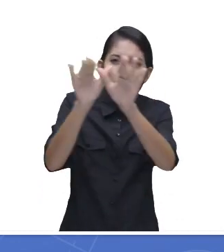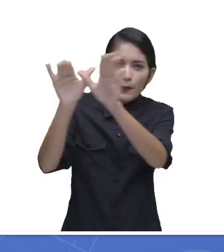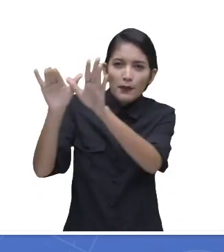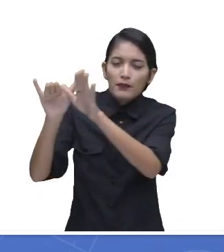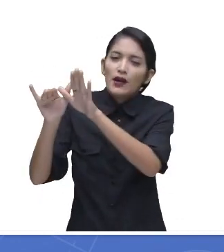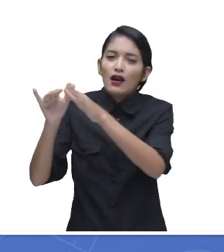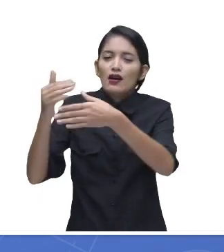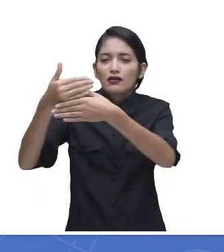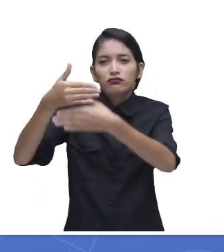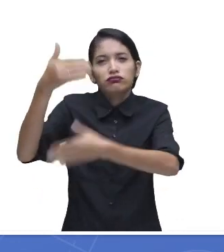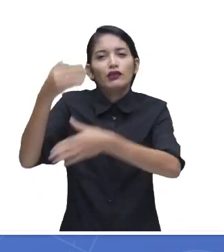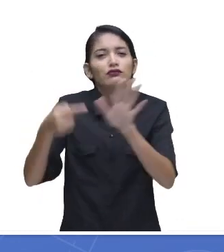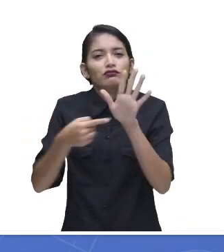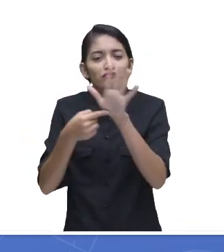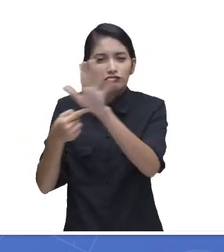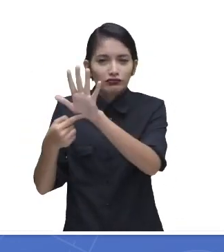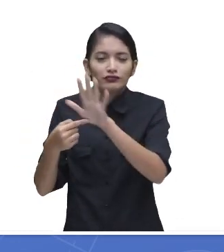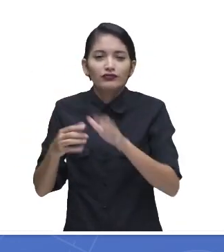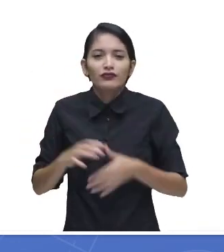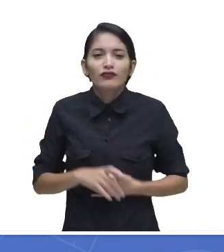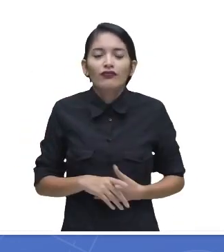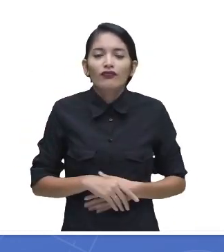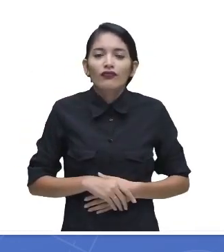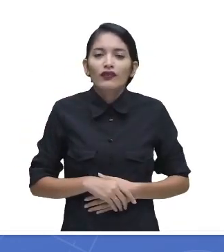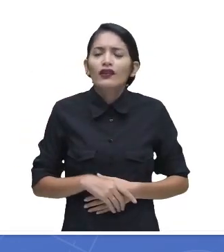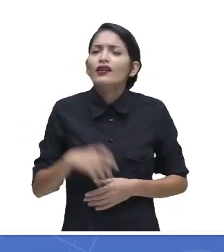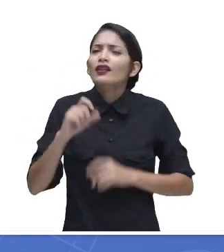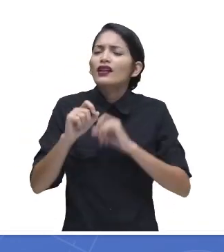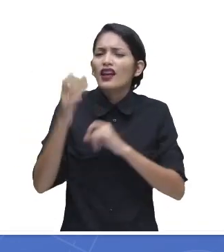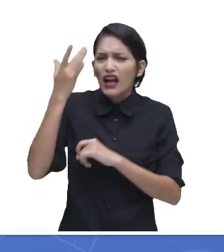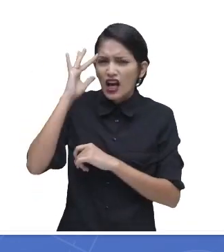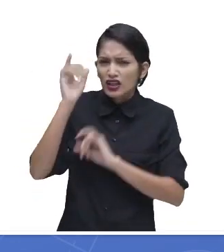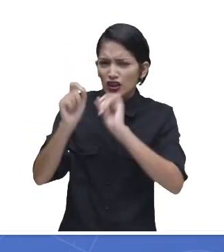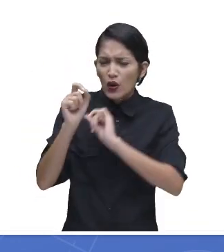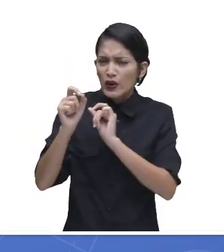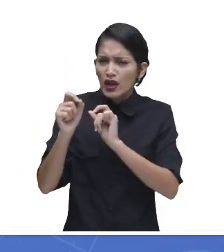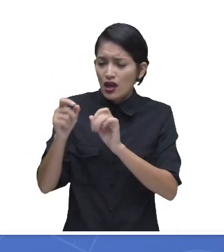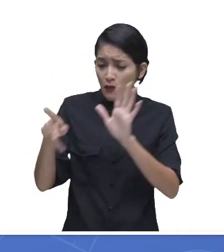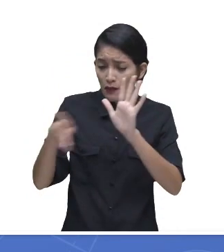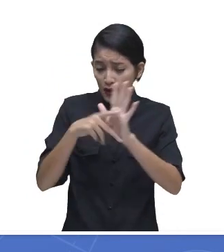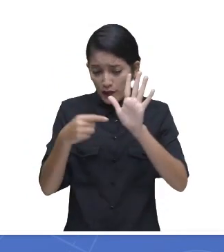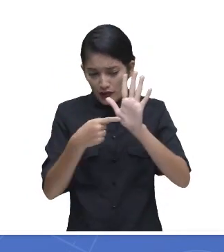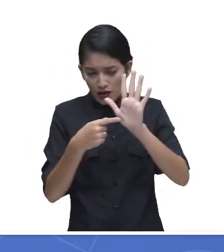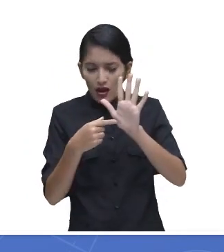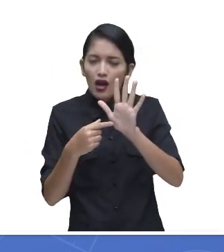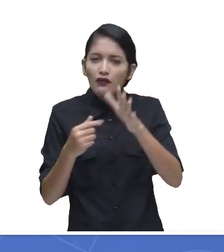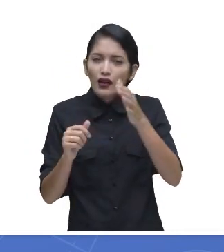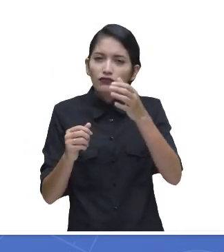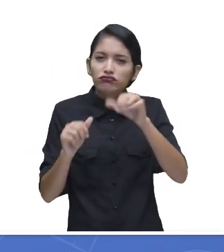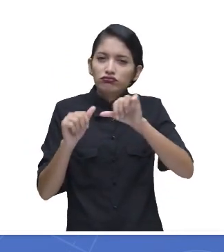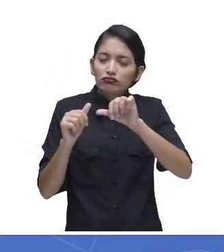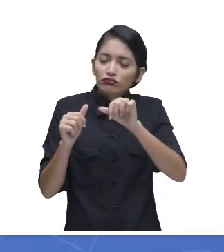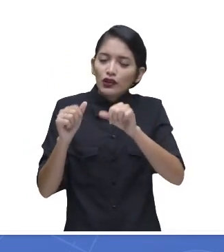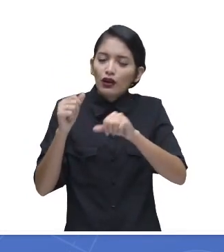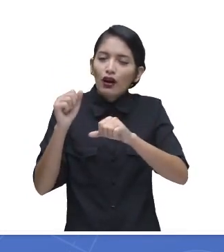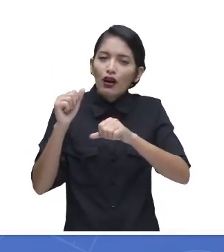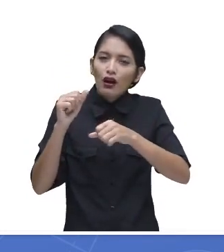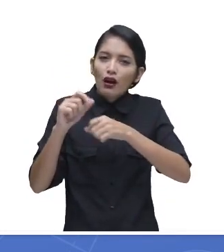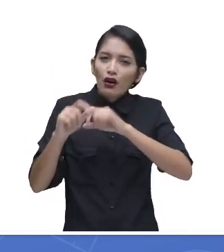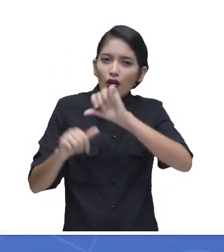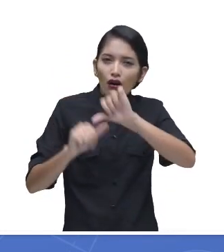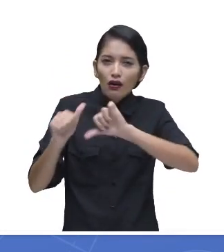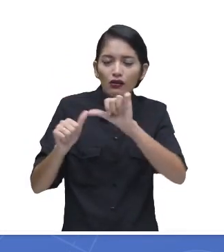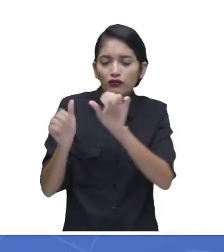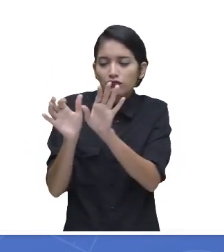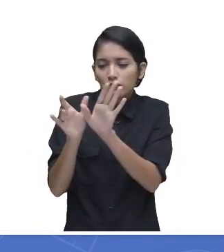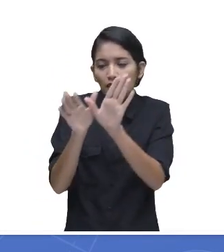você faz assim. Quem vai saber que aquilo ali é uma mão, é a mão que está fazendo aquele pássaro, né? Só se você olhar para a realidade, se